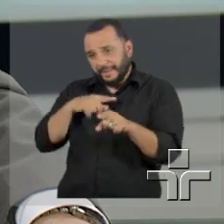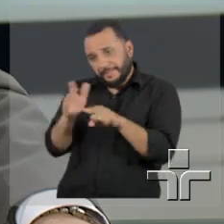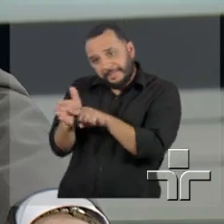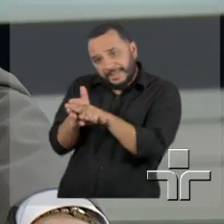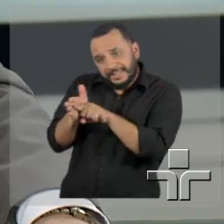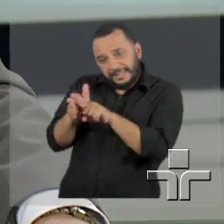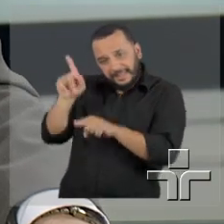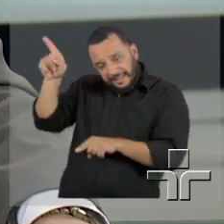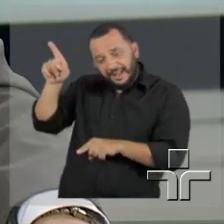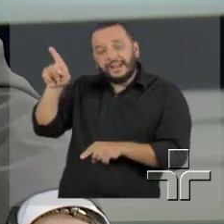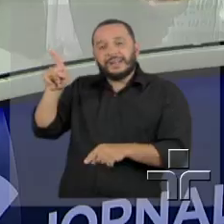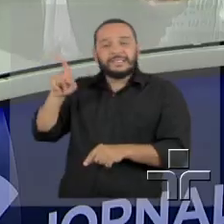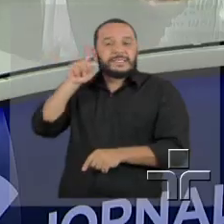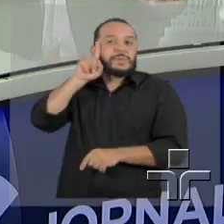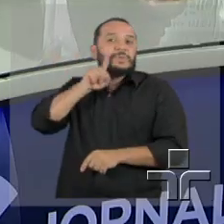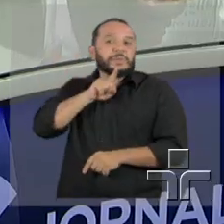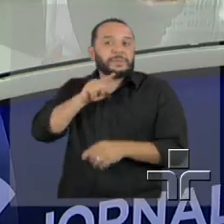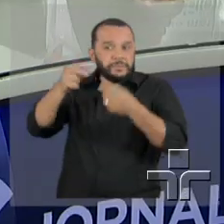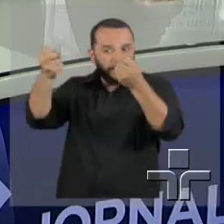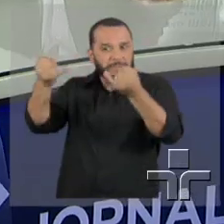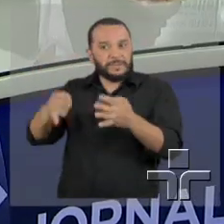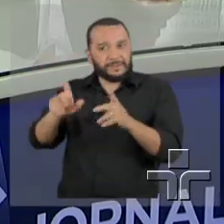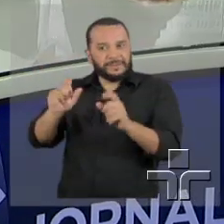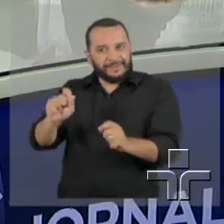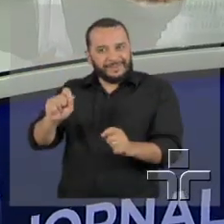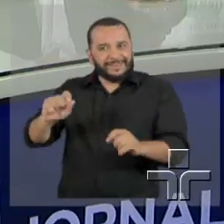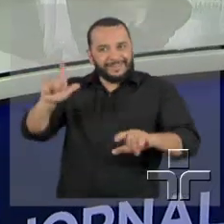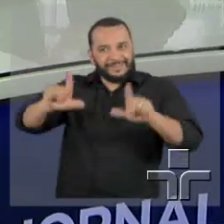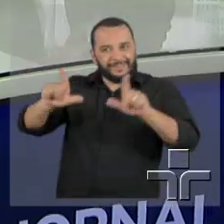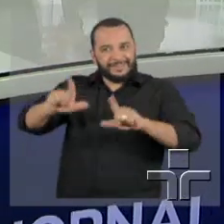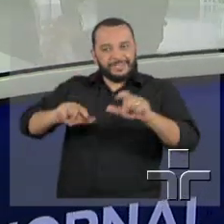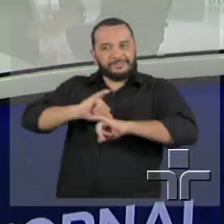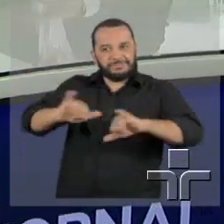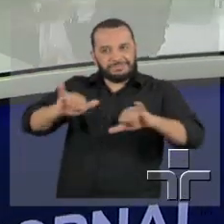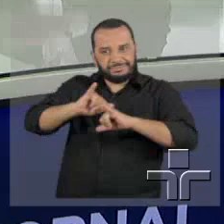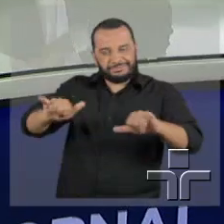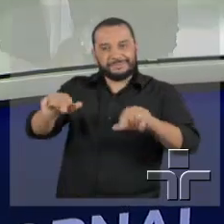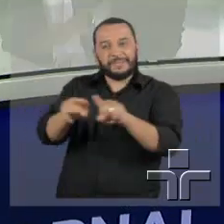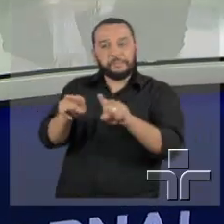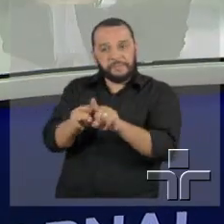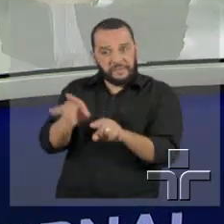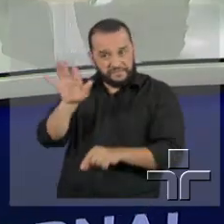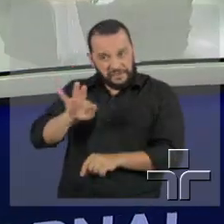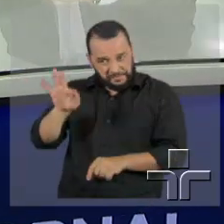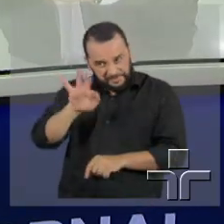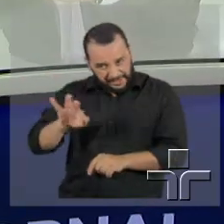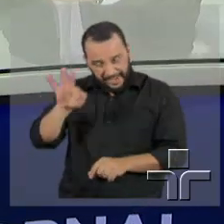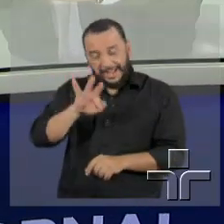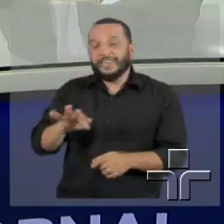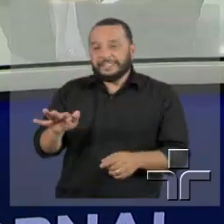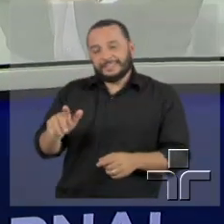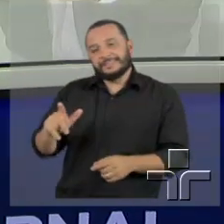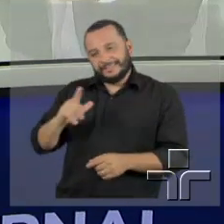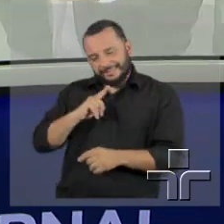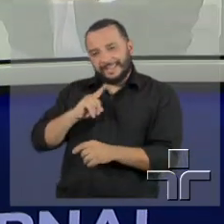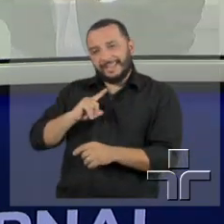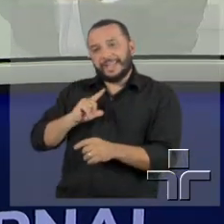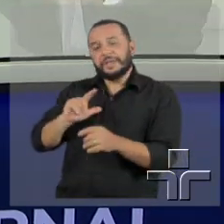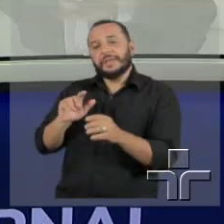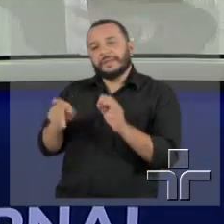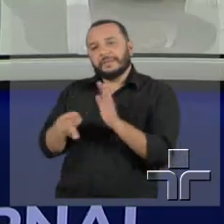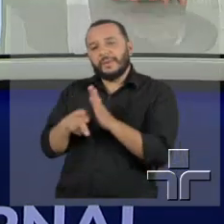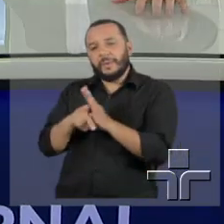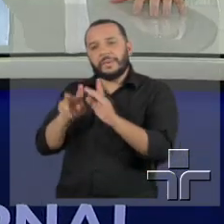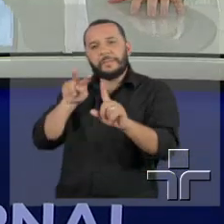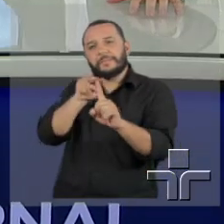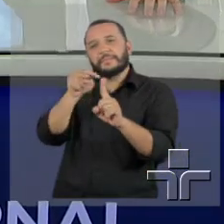Estados Unidos mostrando que parte da mídia, do departamento, das universidades, sobretudo das humanidades, tem uma perspectiva mais de